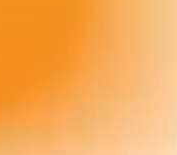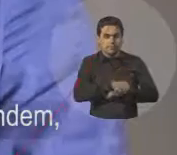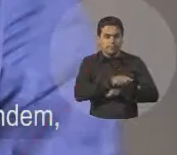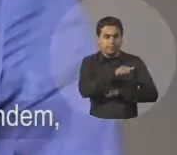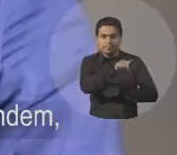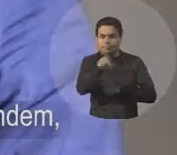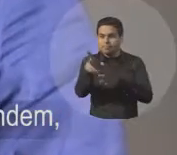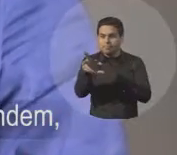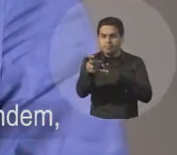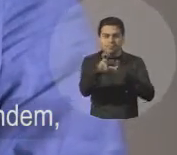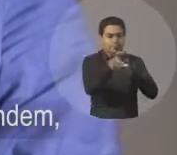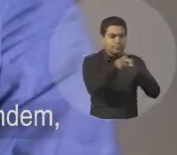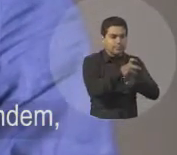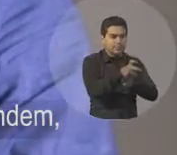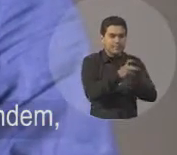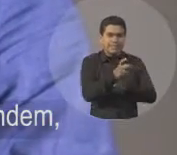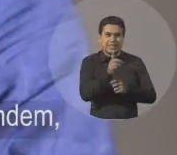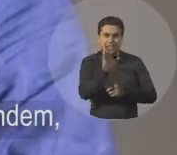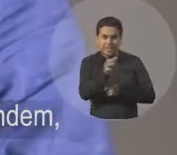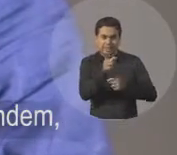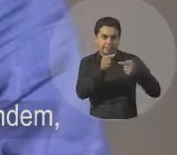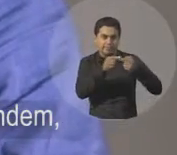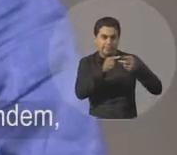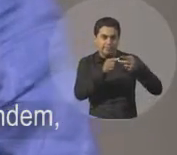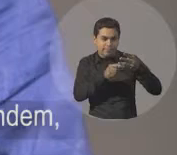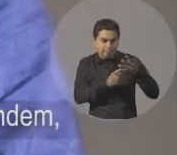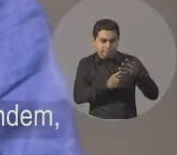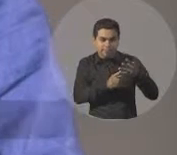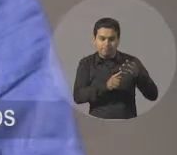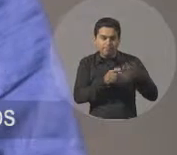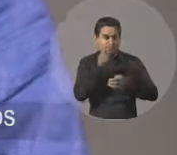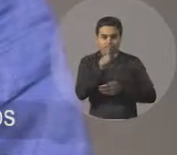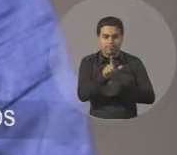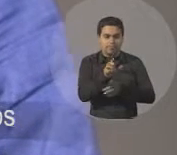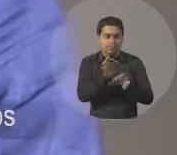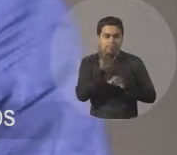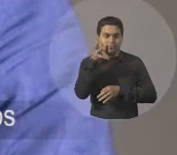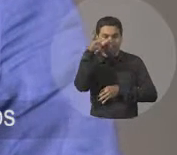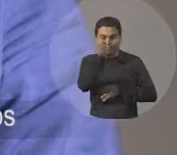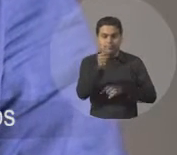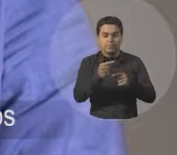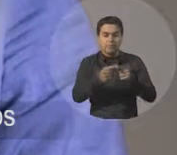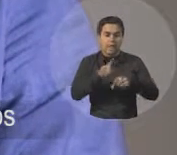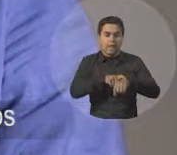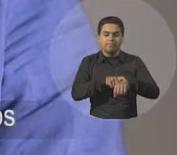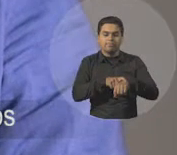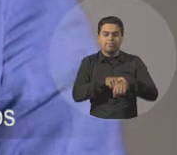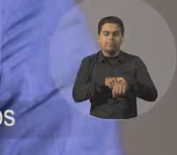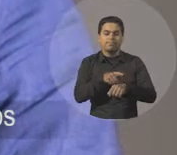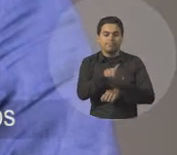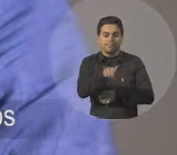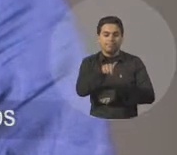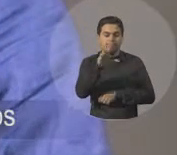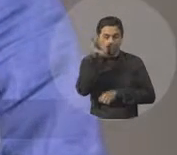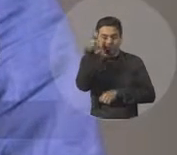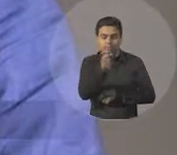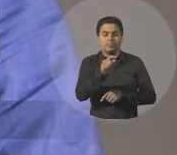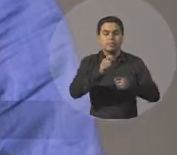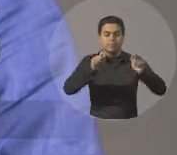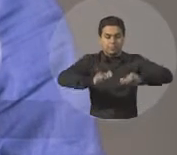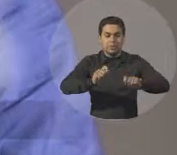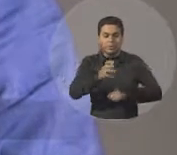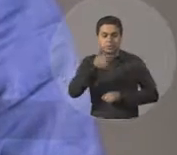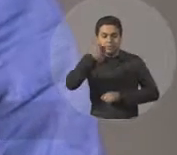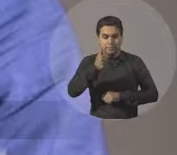15. Quando você percebe que as velhas opções já não te atendem, quando você decide que está na hora de Dourados ser